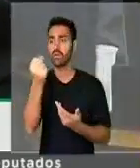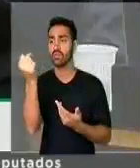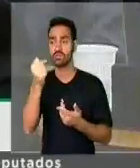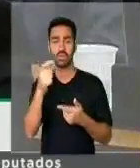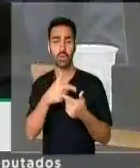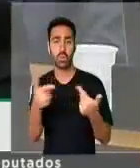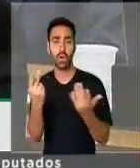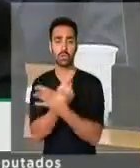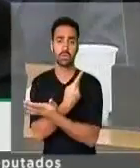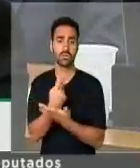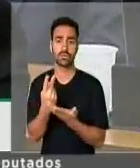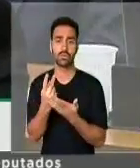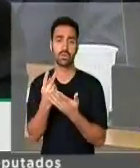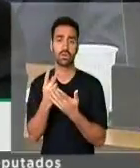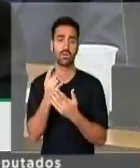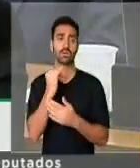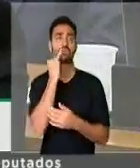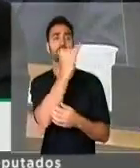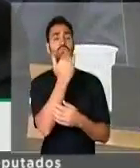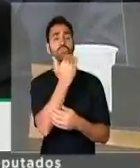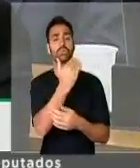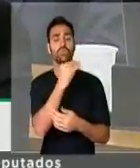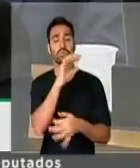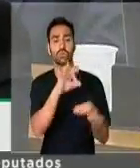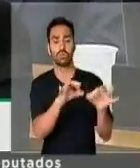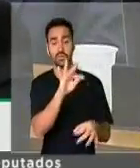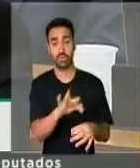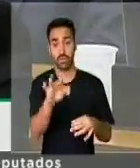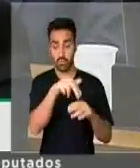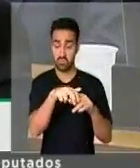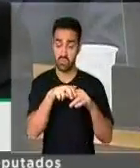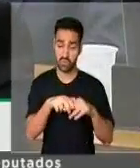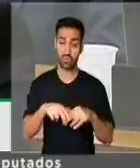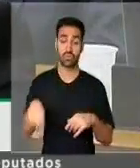que fazer uma recorrência à Justiça Federal. E, portanto, o